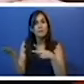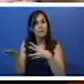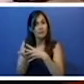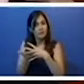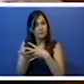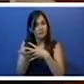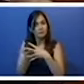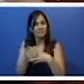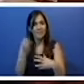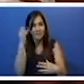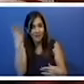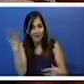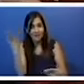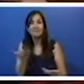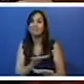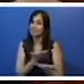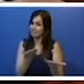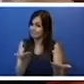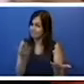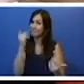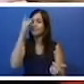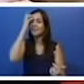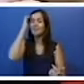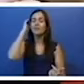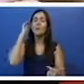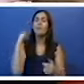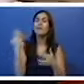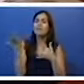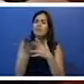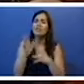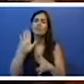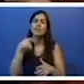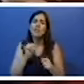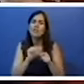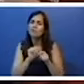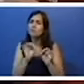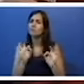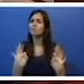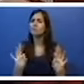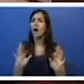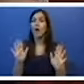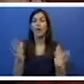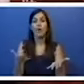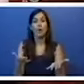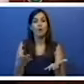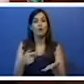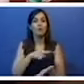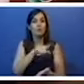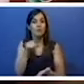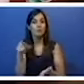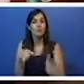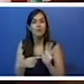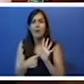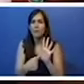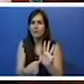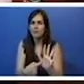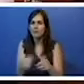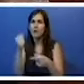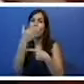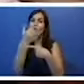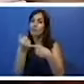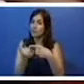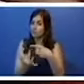metade facinho né pessoal Metade já tá pronta qual representa Mais qual representa menos